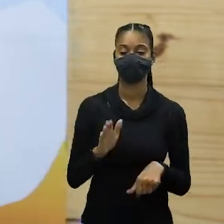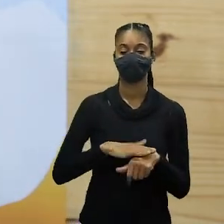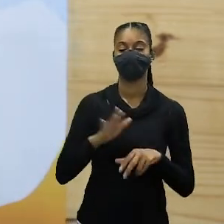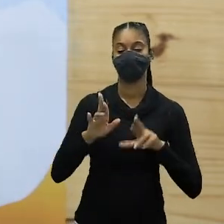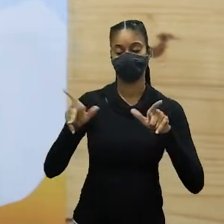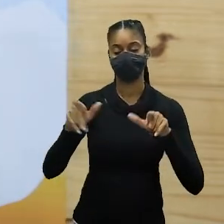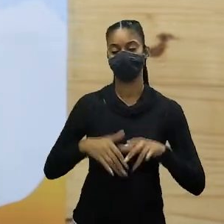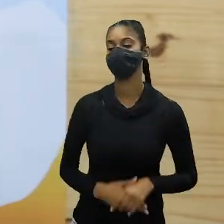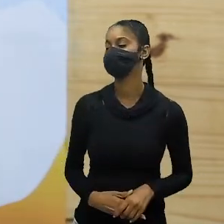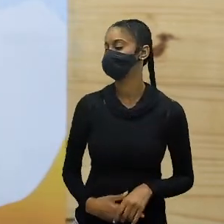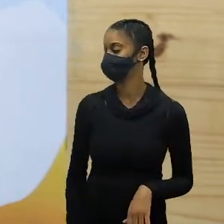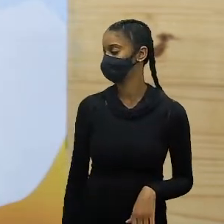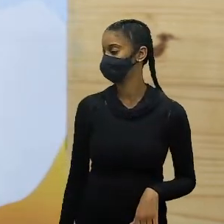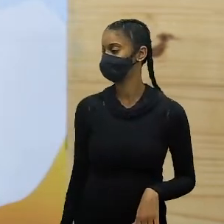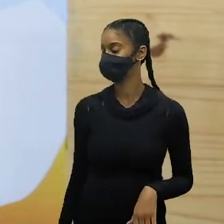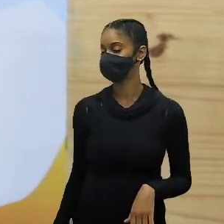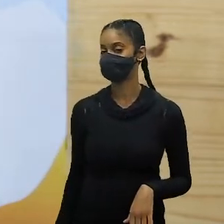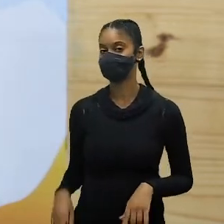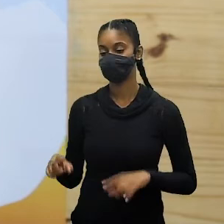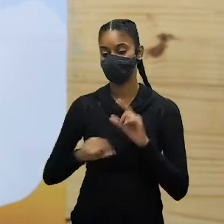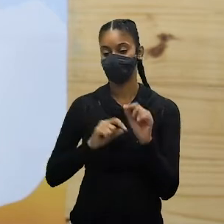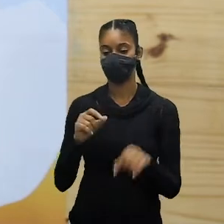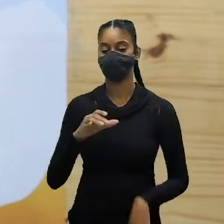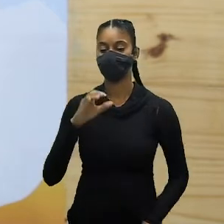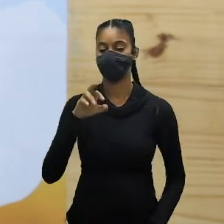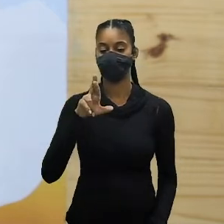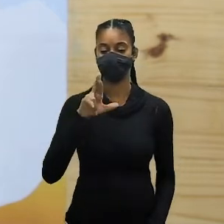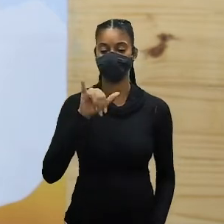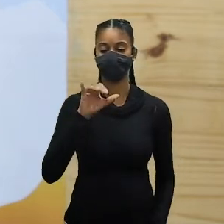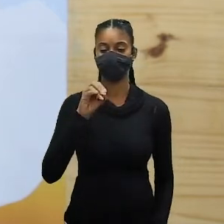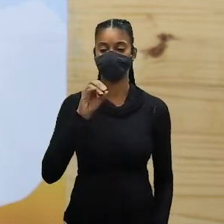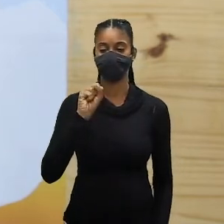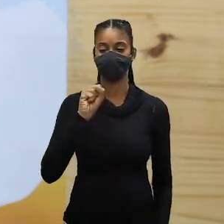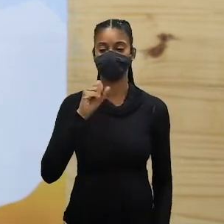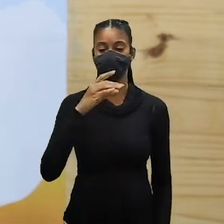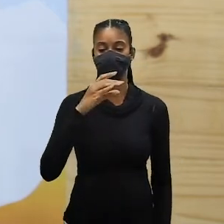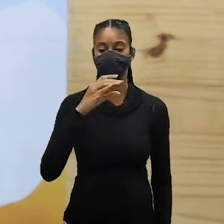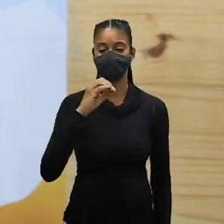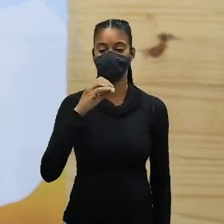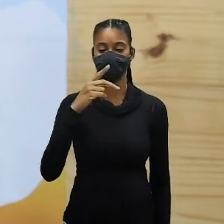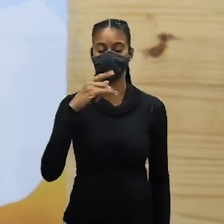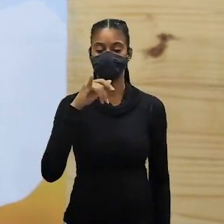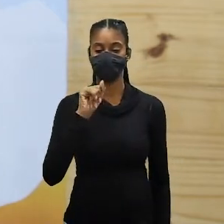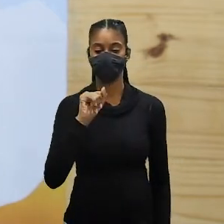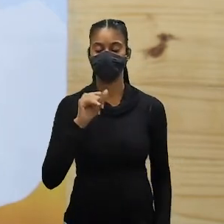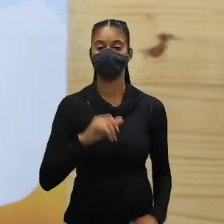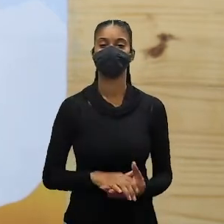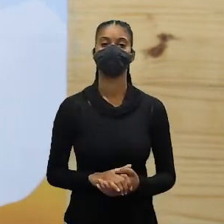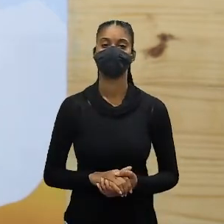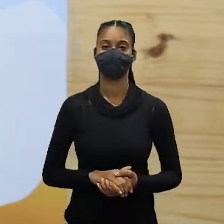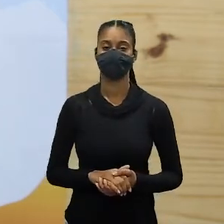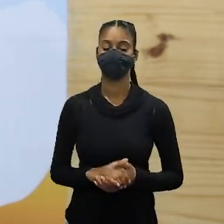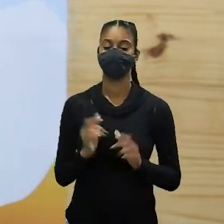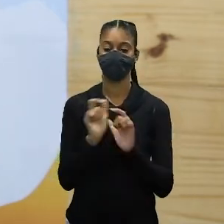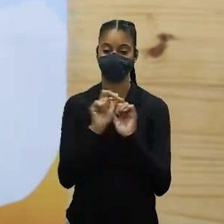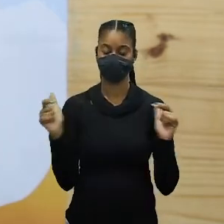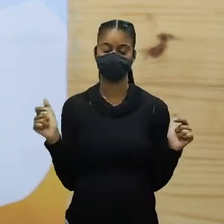distinto. Então, isso é a crioscopia. Quanto maior for